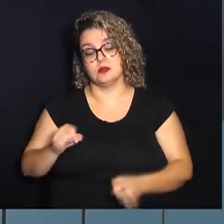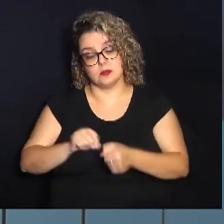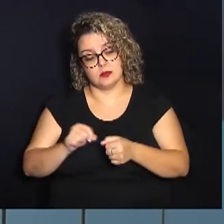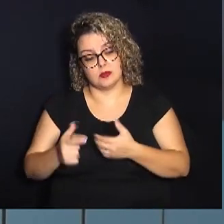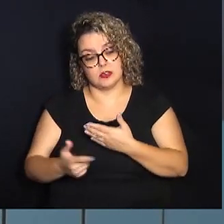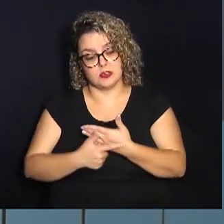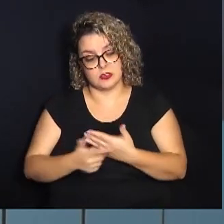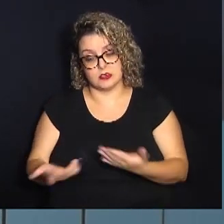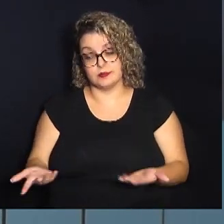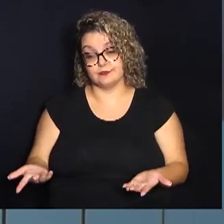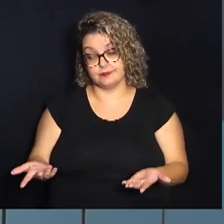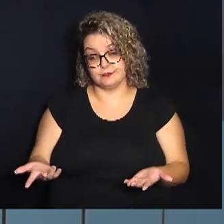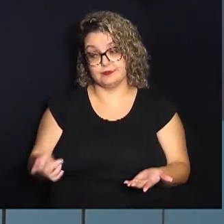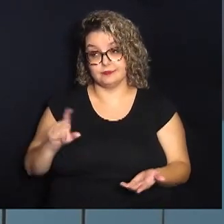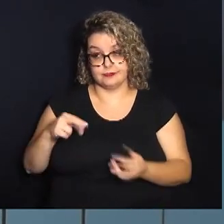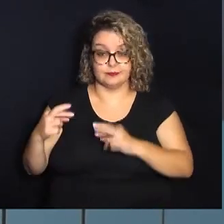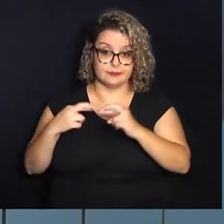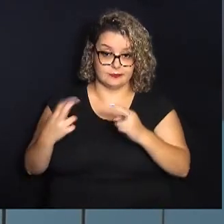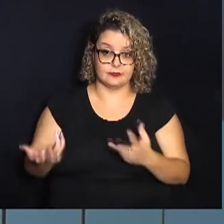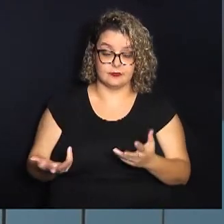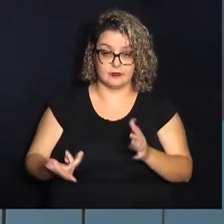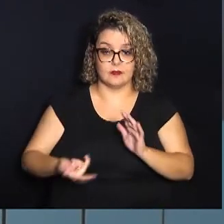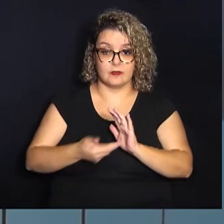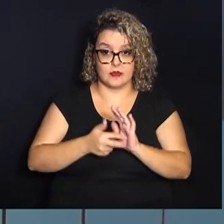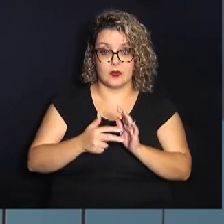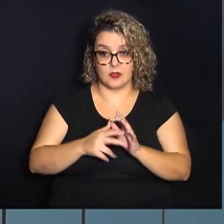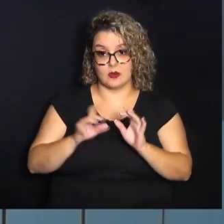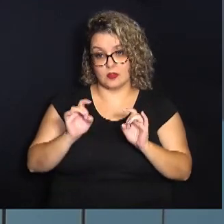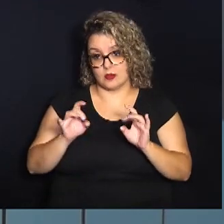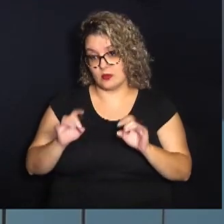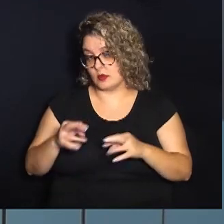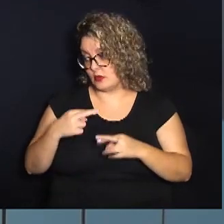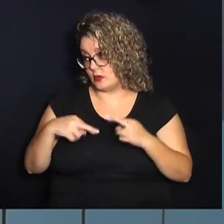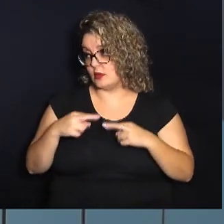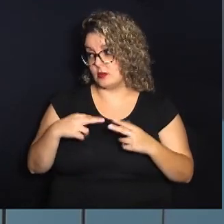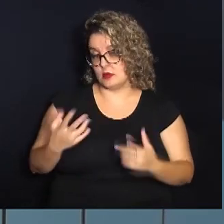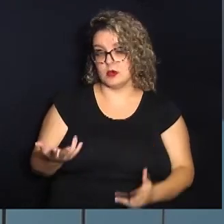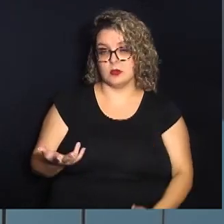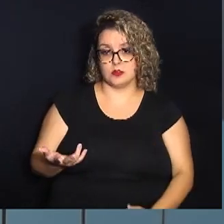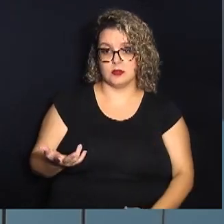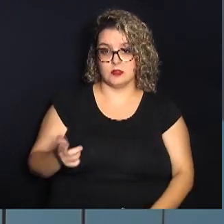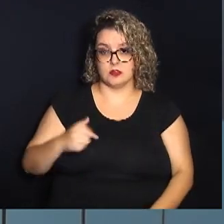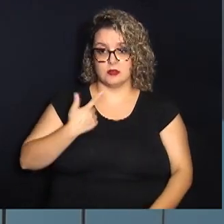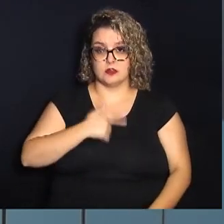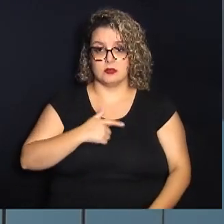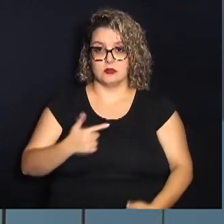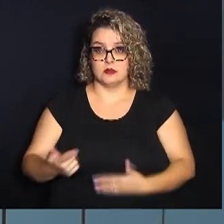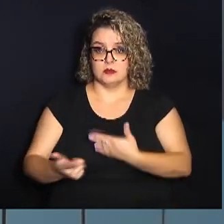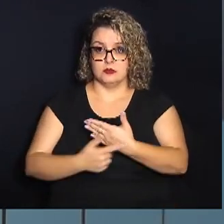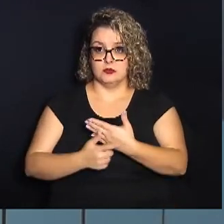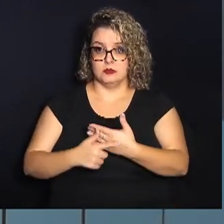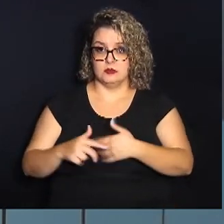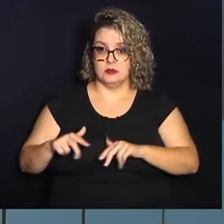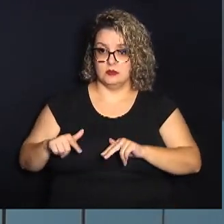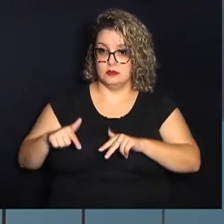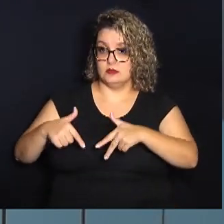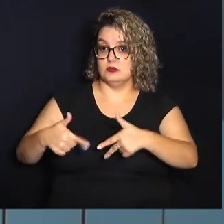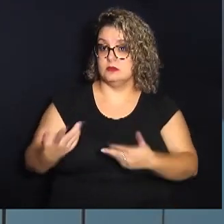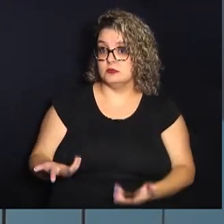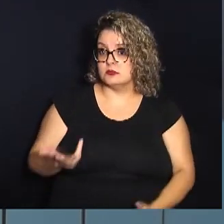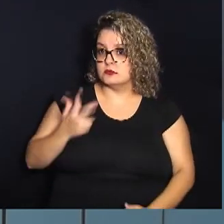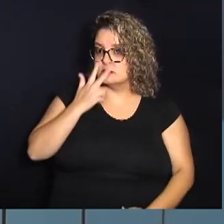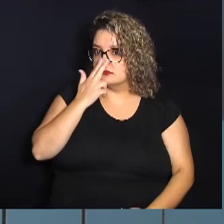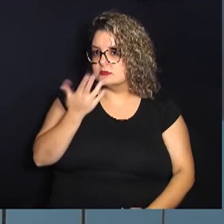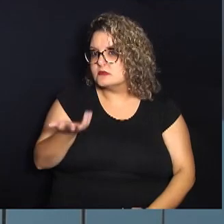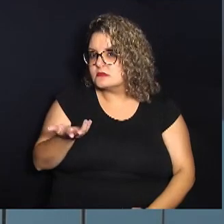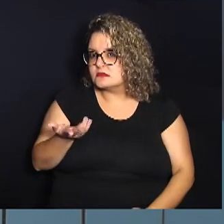vezes, aí nesse sentido eu já falo mesmo, especificamente com relação à nossa atuação, fica parecendo que